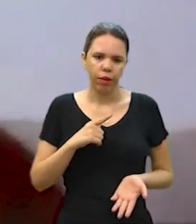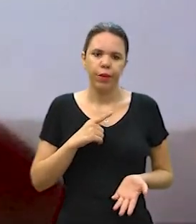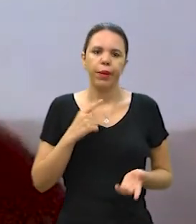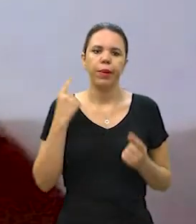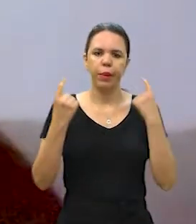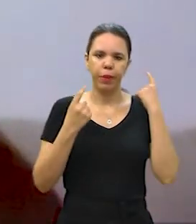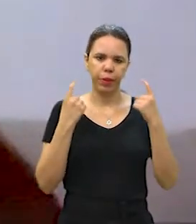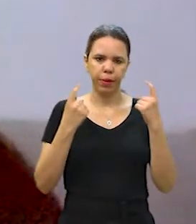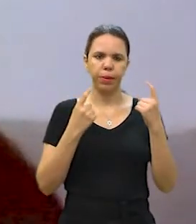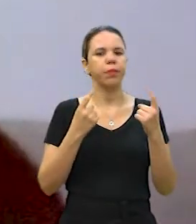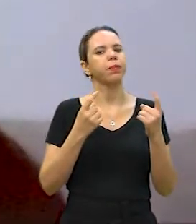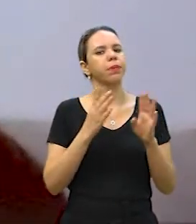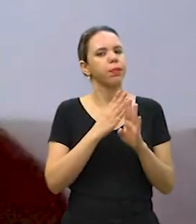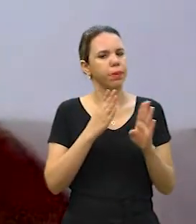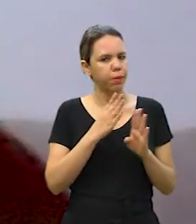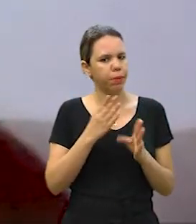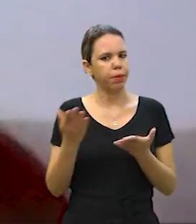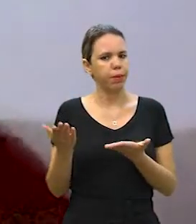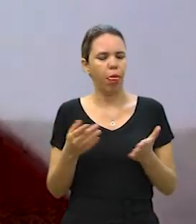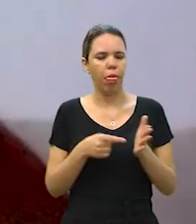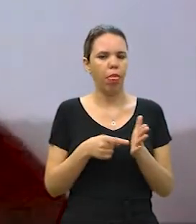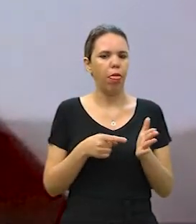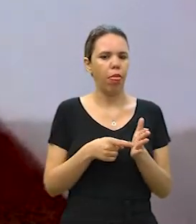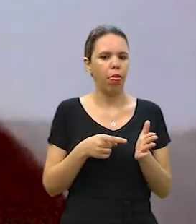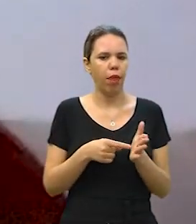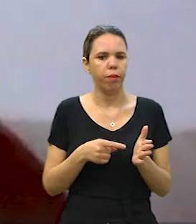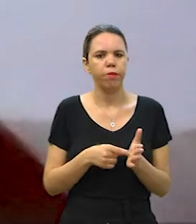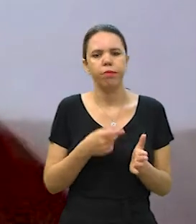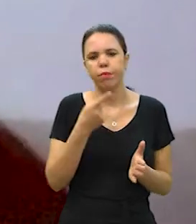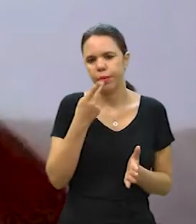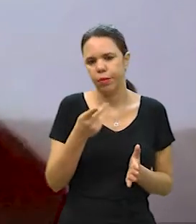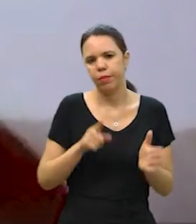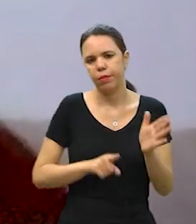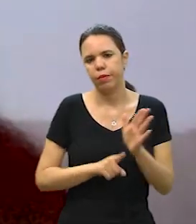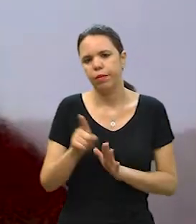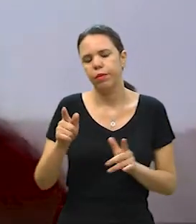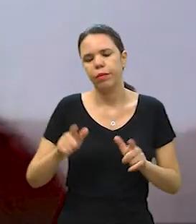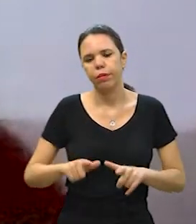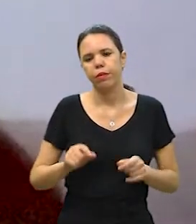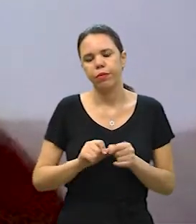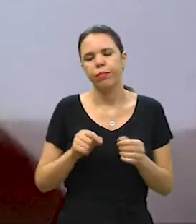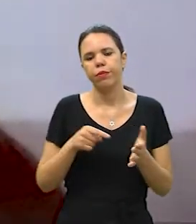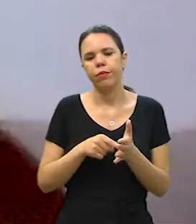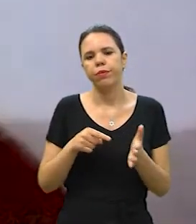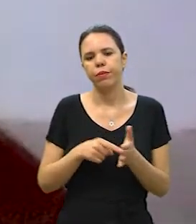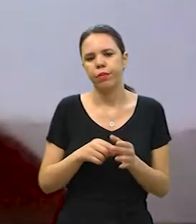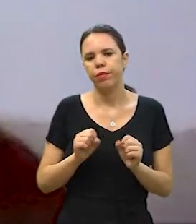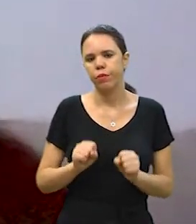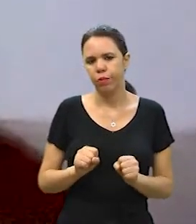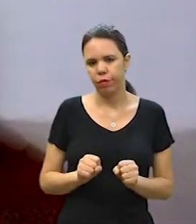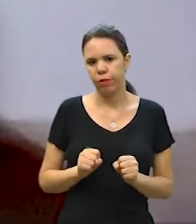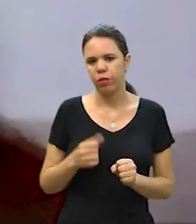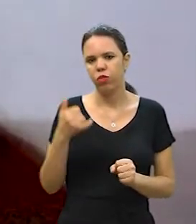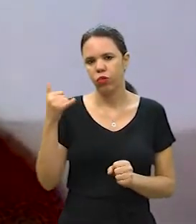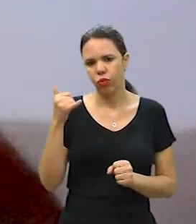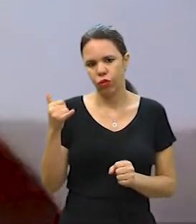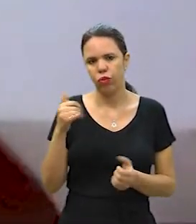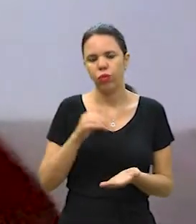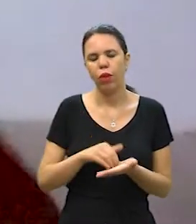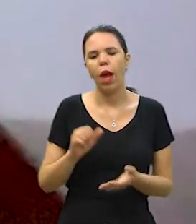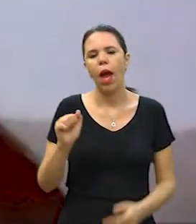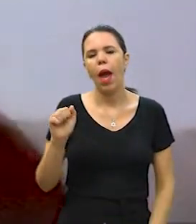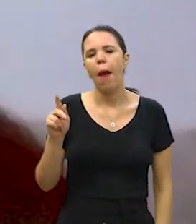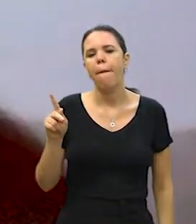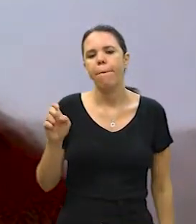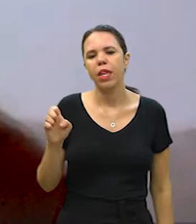receio e a gente recebe muita denúncia, né? Então, você até pergunta onde fazer denúncia, pode fazer a denúncia para a POSP